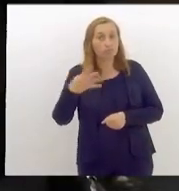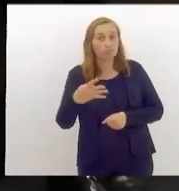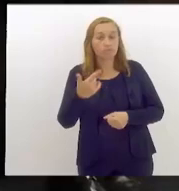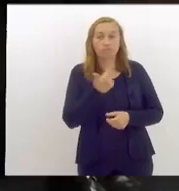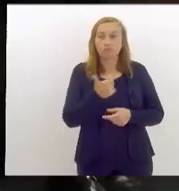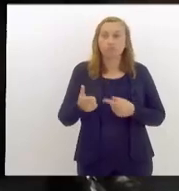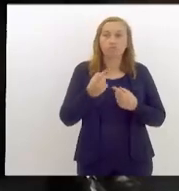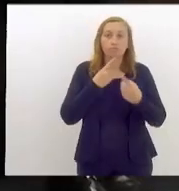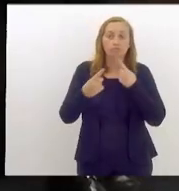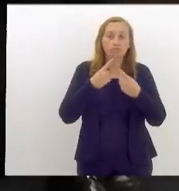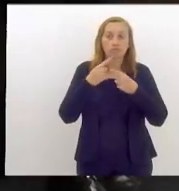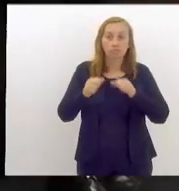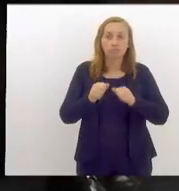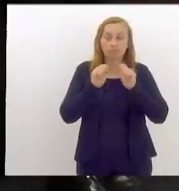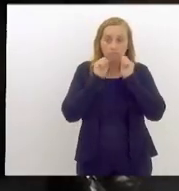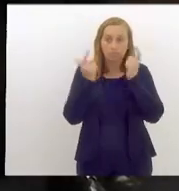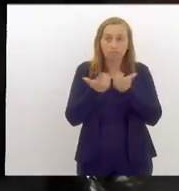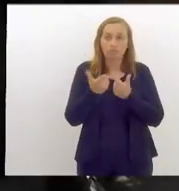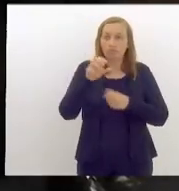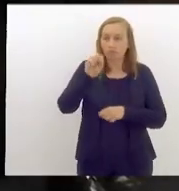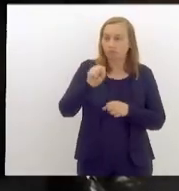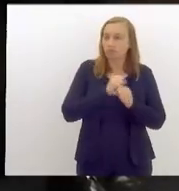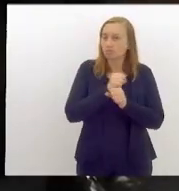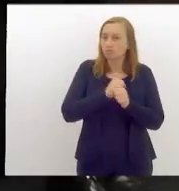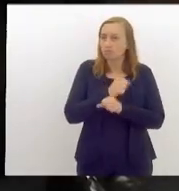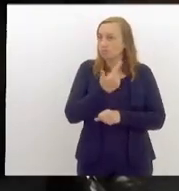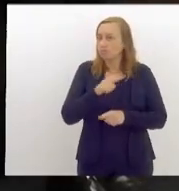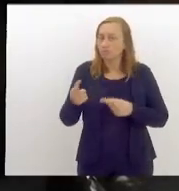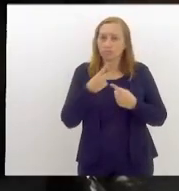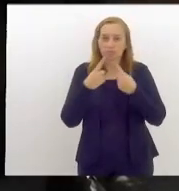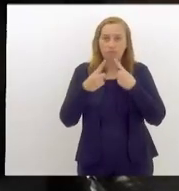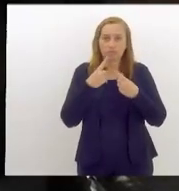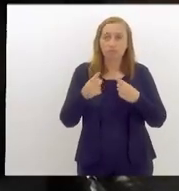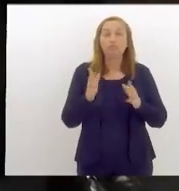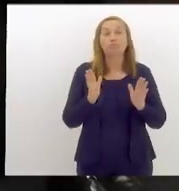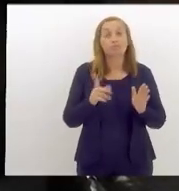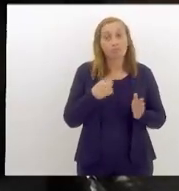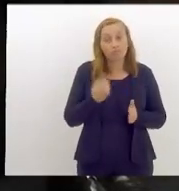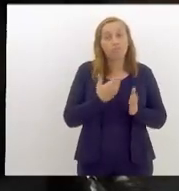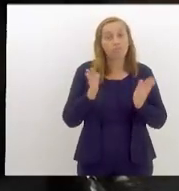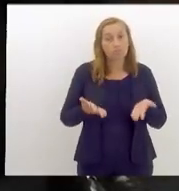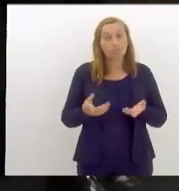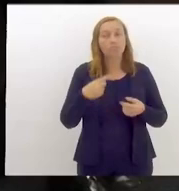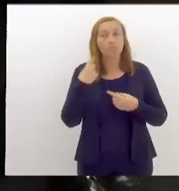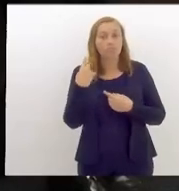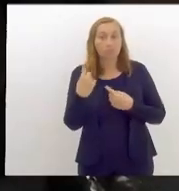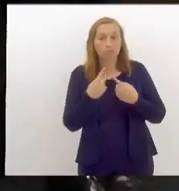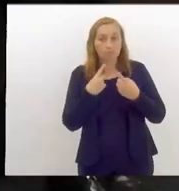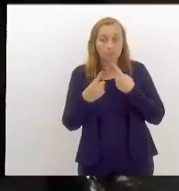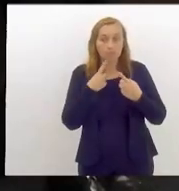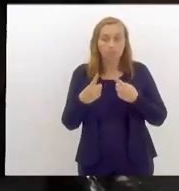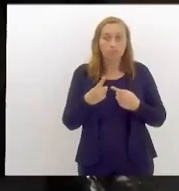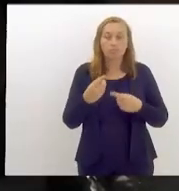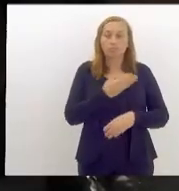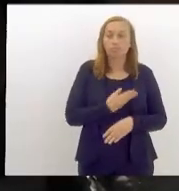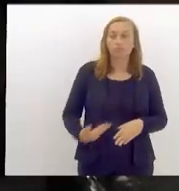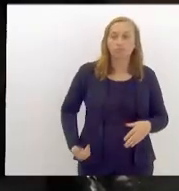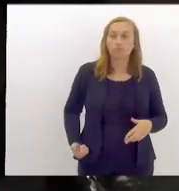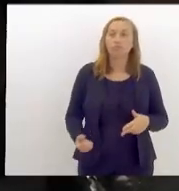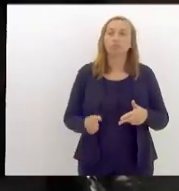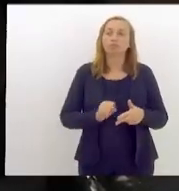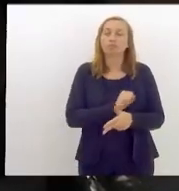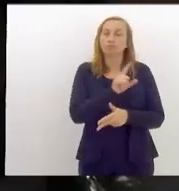na Assembleia portanto há oito anos que não havia essa discussão e a gente tá fazendo a discussão com uma mensagem enviada pelo poder executivo